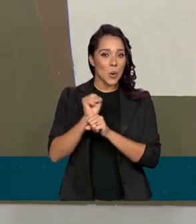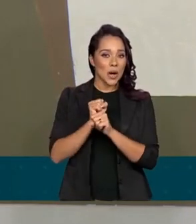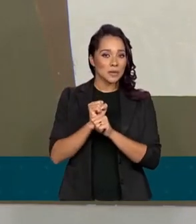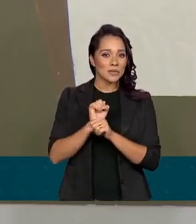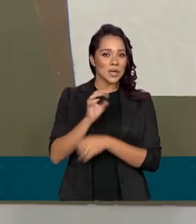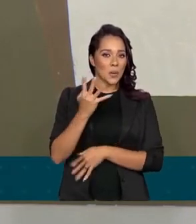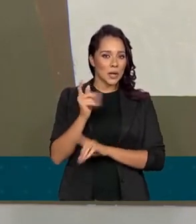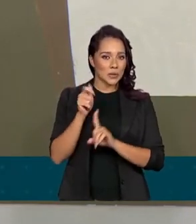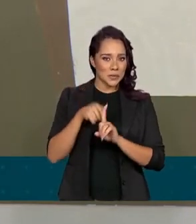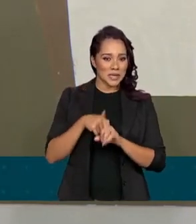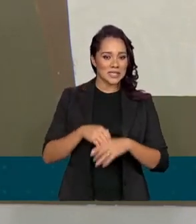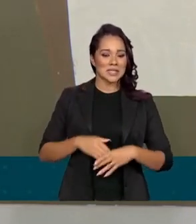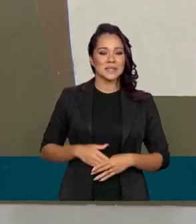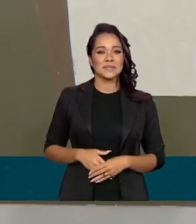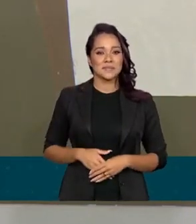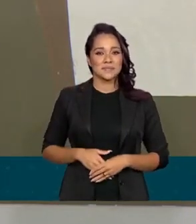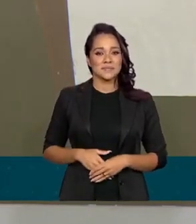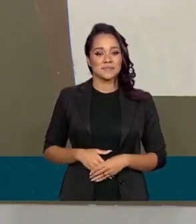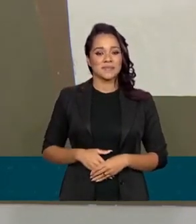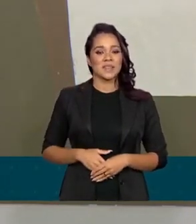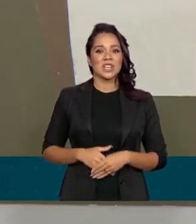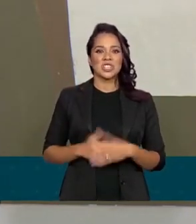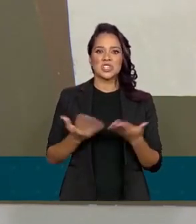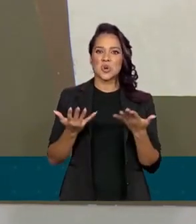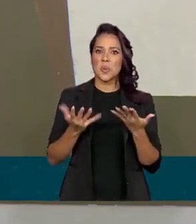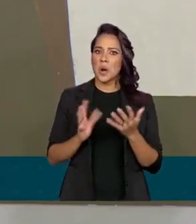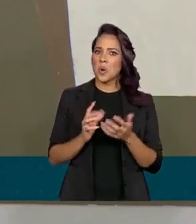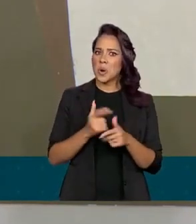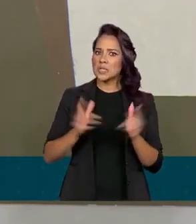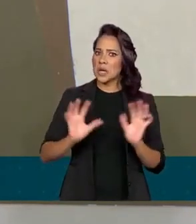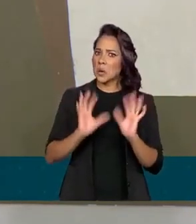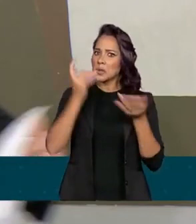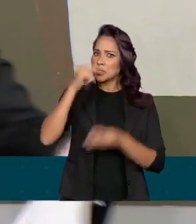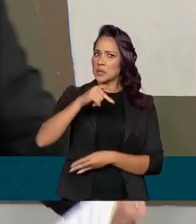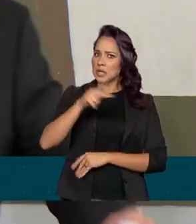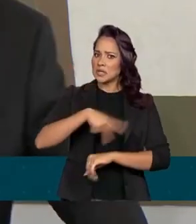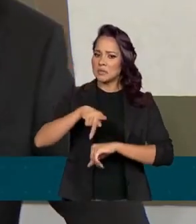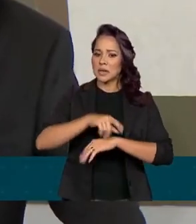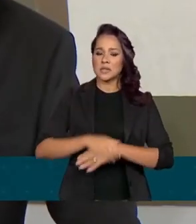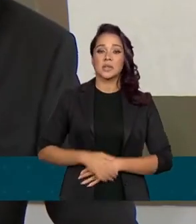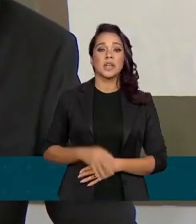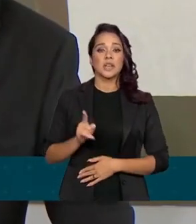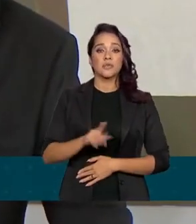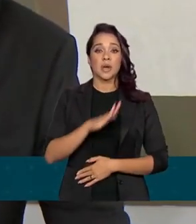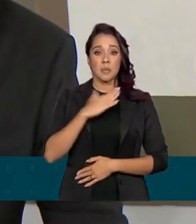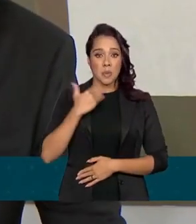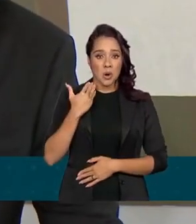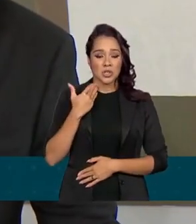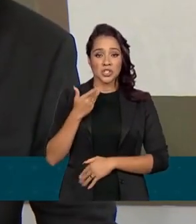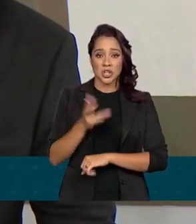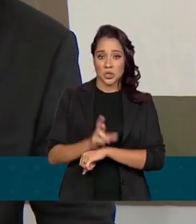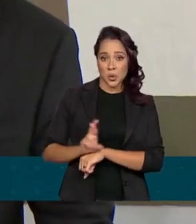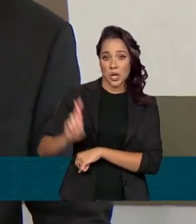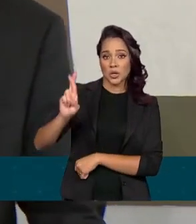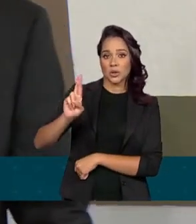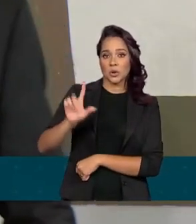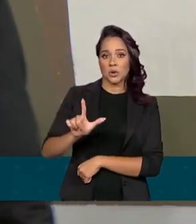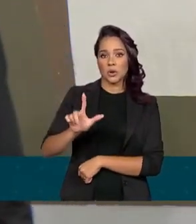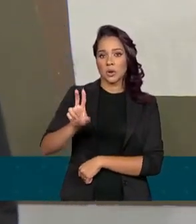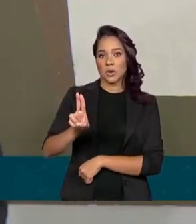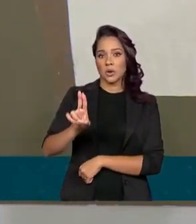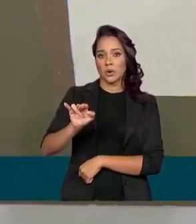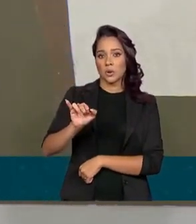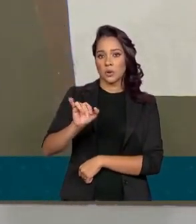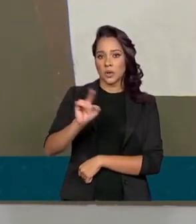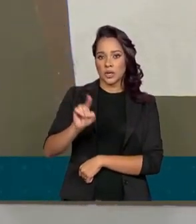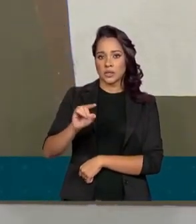5 anos e 4 meses de uma aberração que aconteceu nesse país, que foi a morte do reitor Luiz Carlos